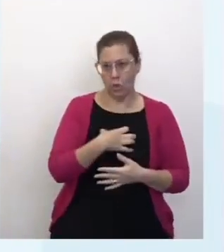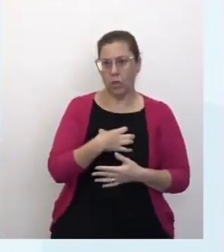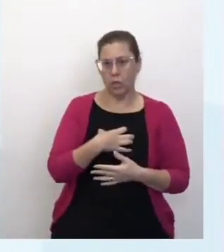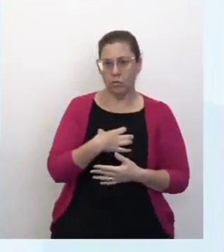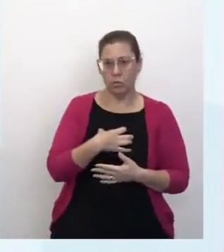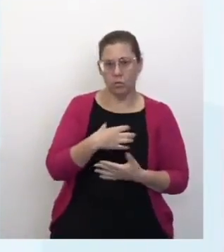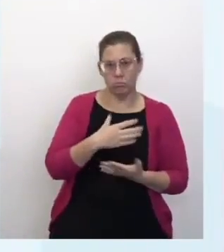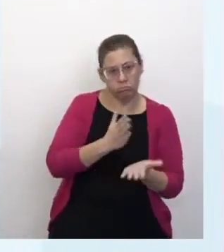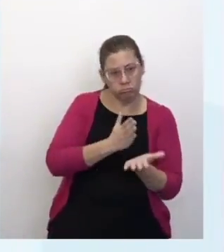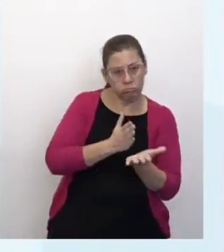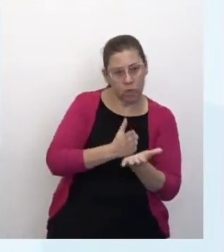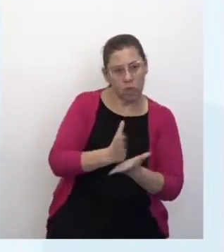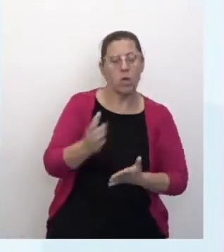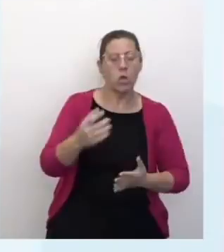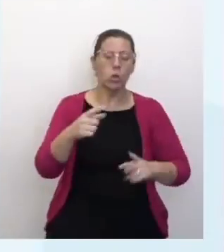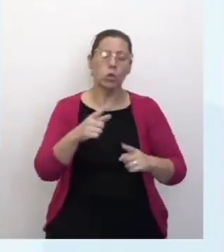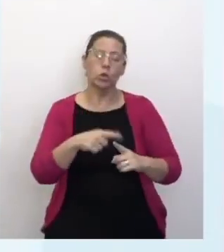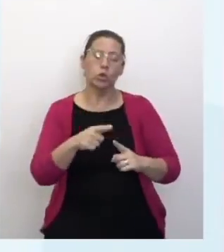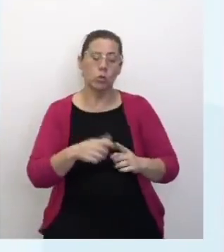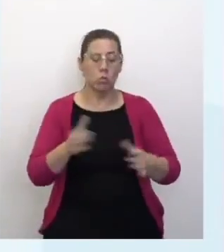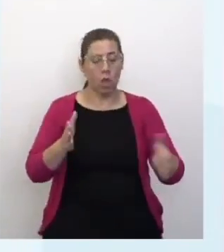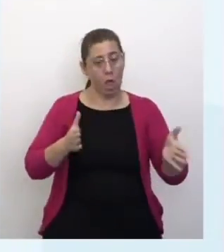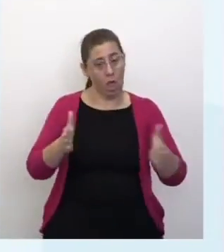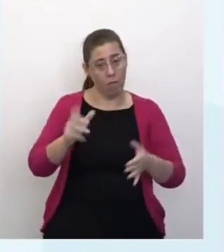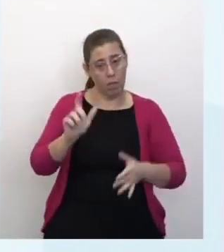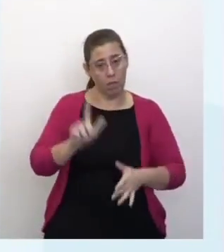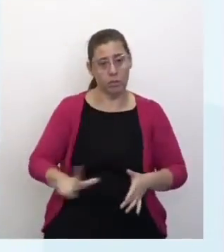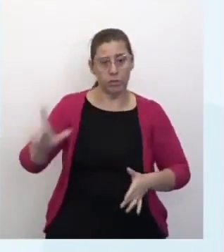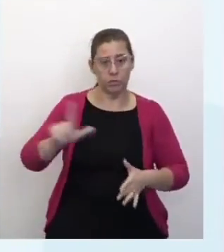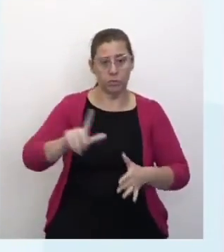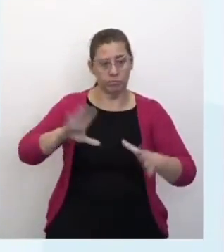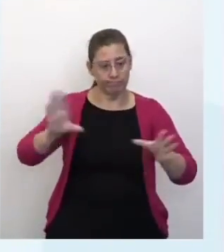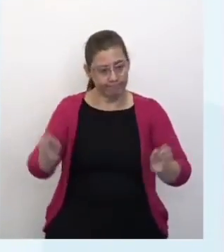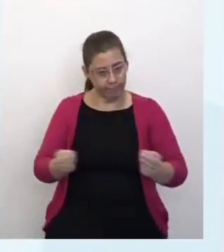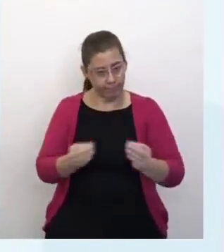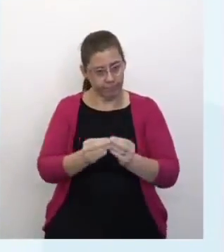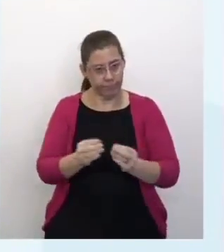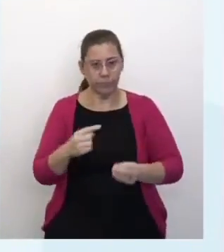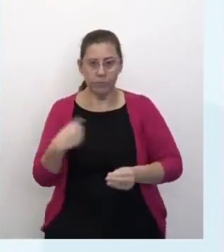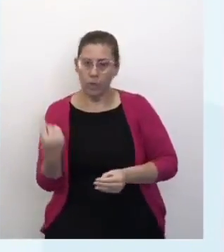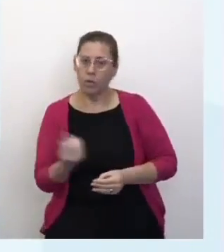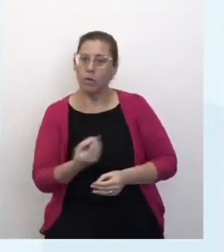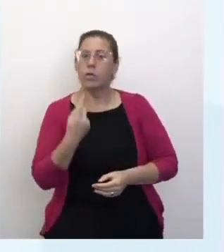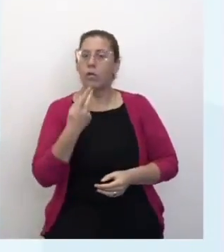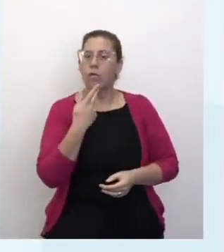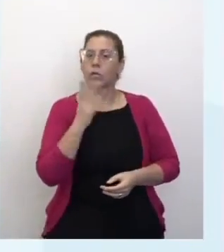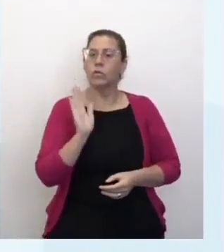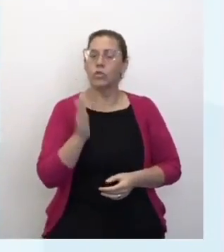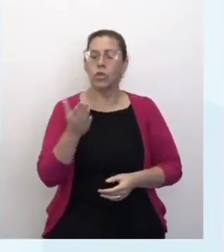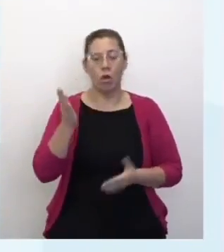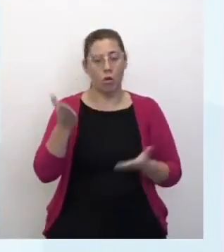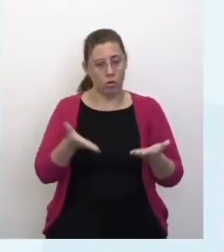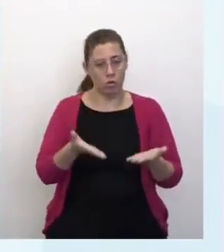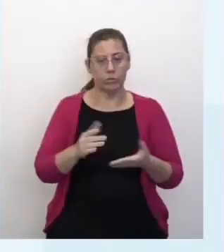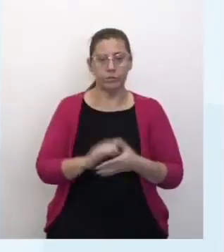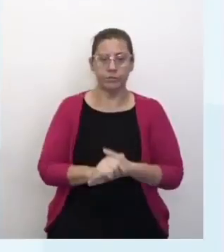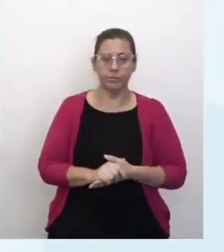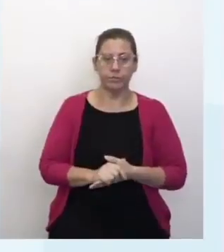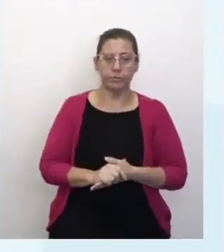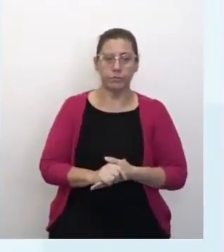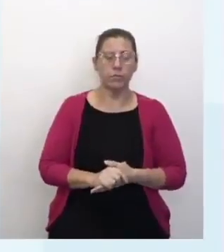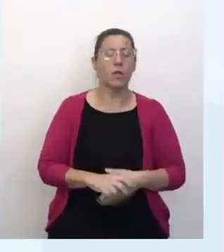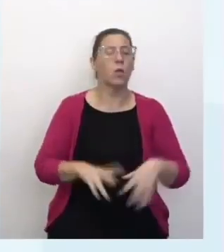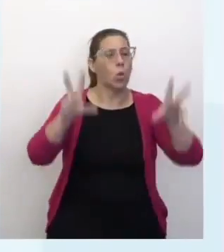condicionada ao estilo e à época da produção literária. Resumindo, é o que nós falamos hoje, é o que eu falei hoje, a professora Taina falou hoje, é isso aí. Uma